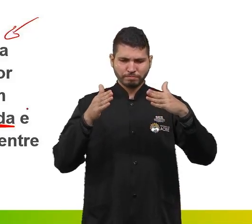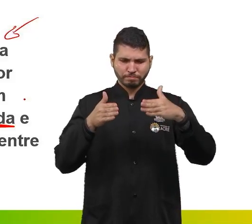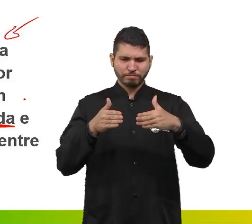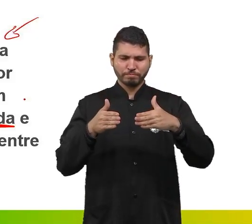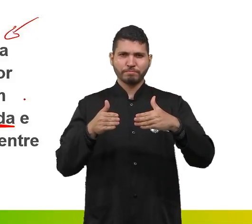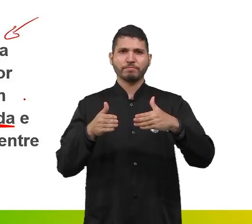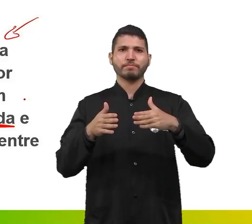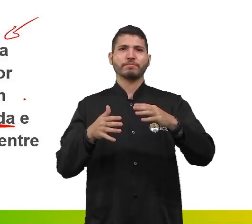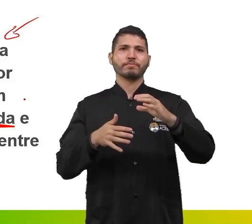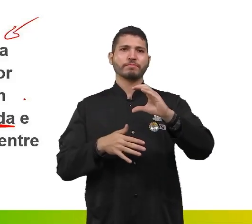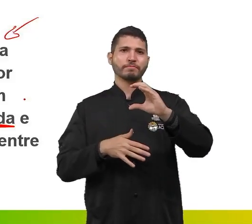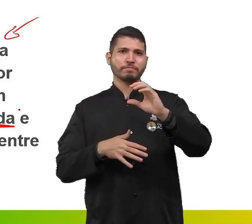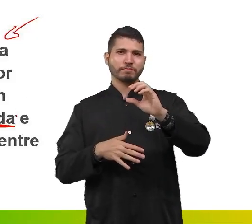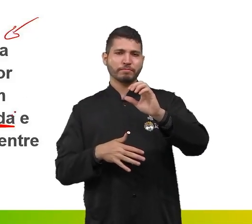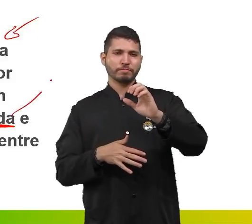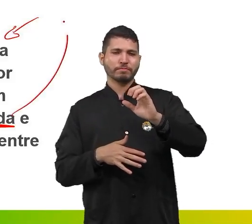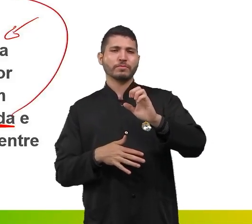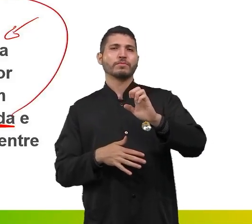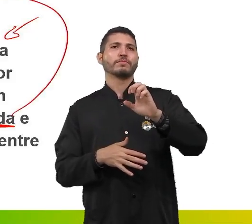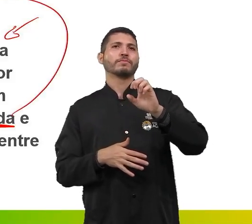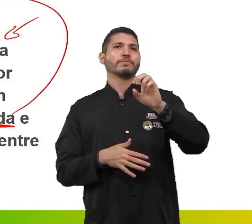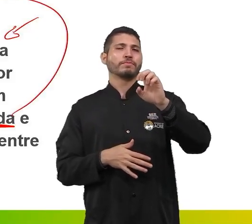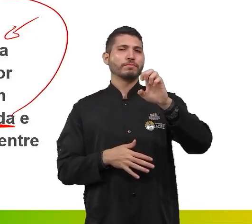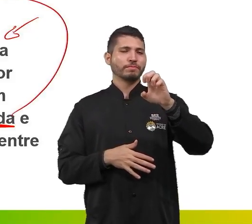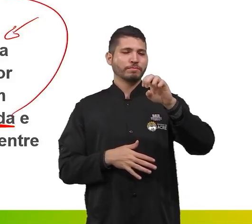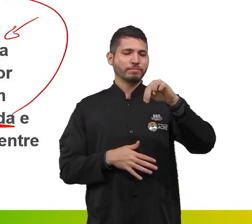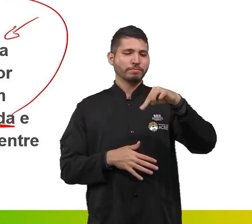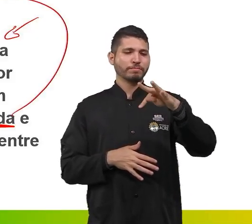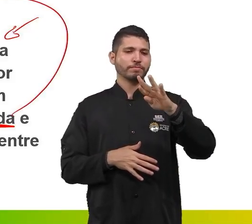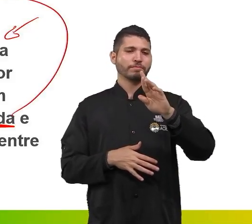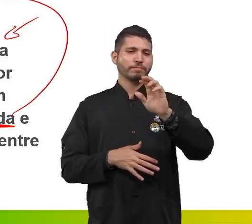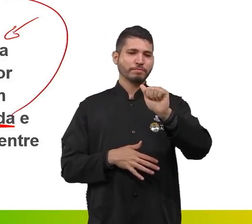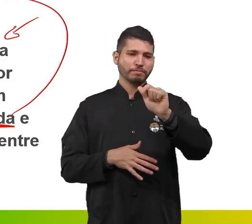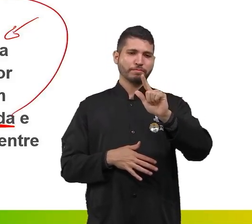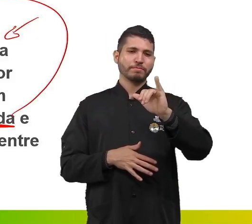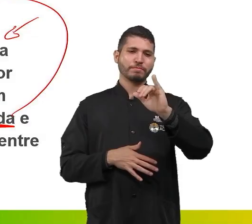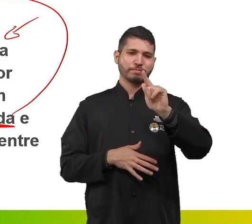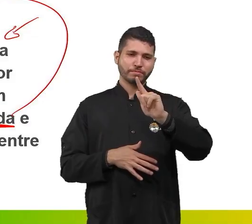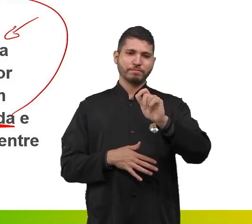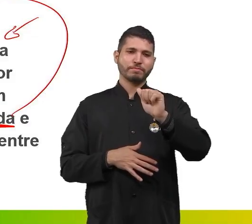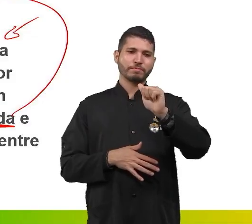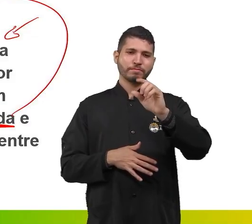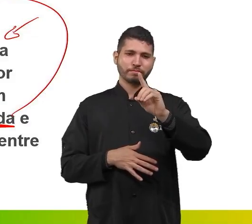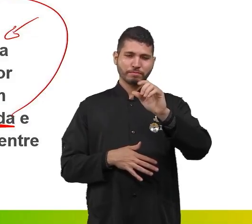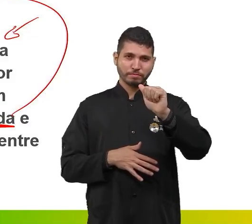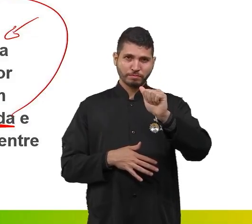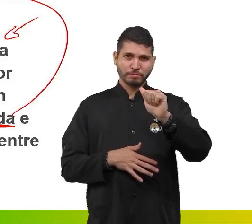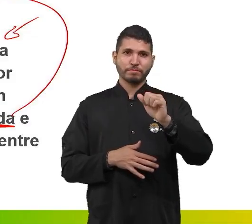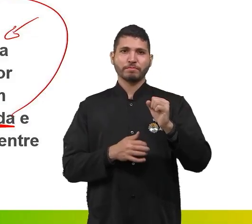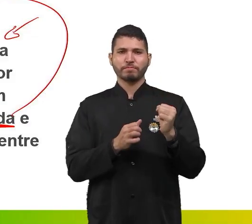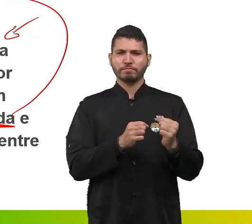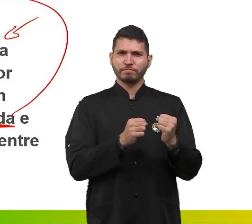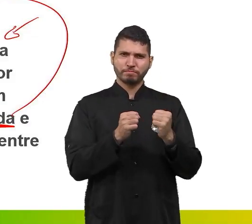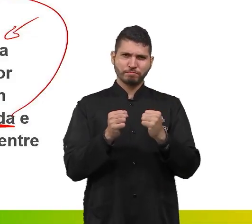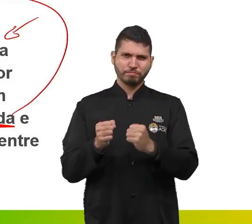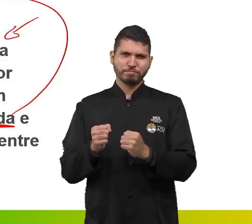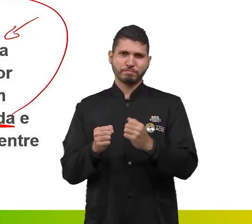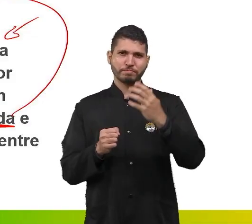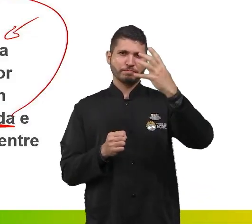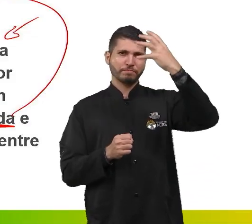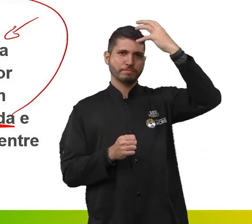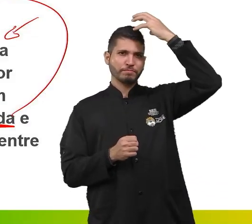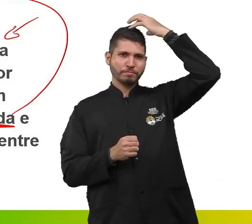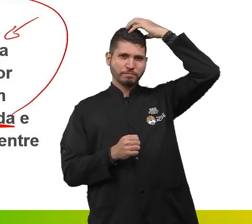Centralização, centralizado em quê, professor? Nas mãos do rei. Mas vamos lá. Com